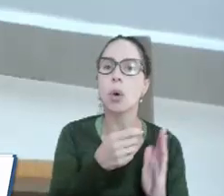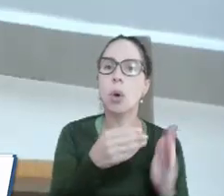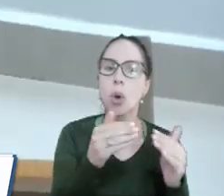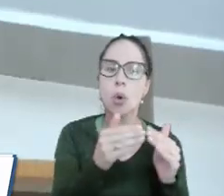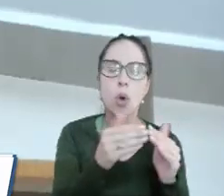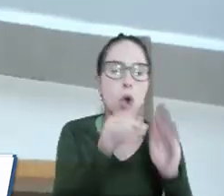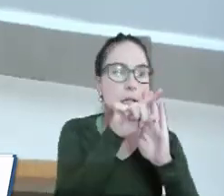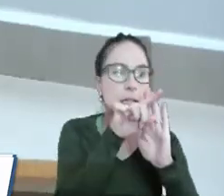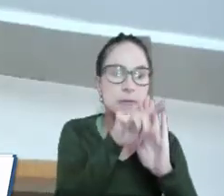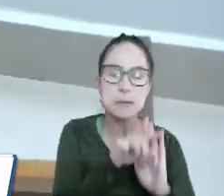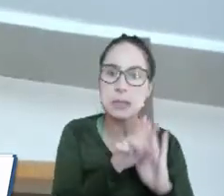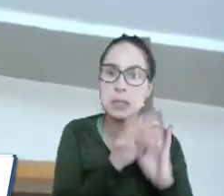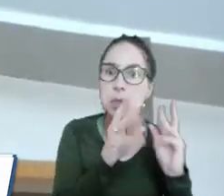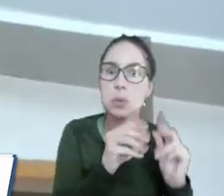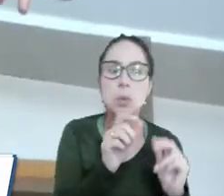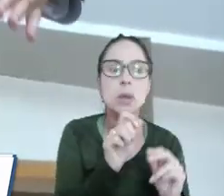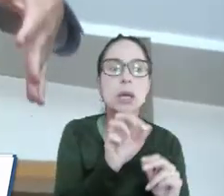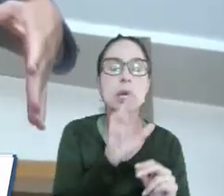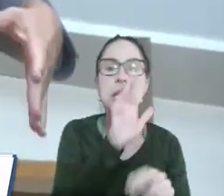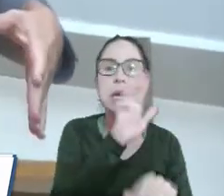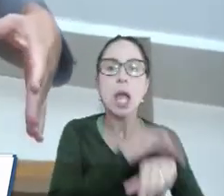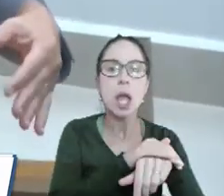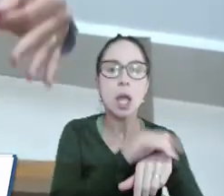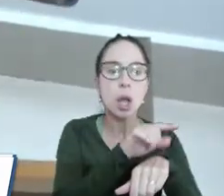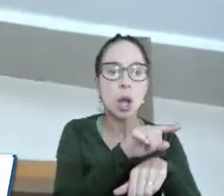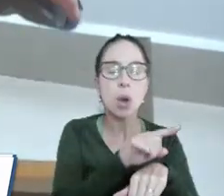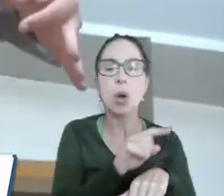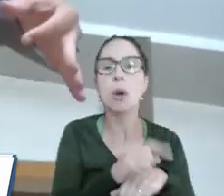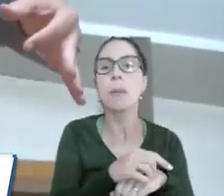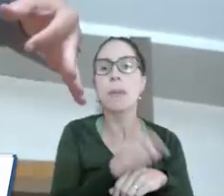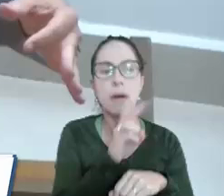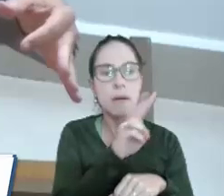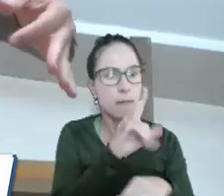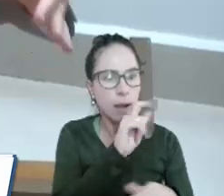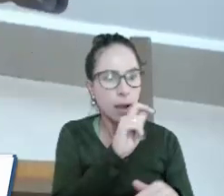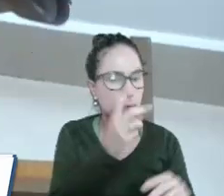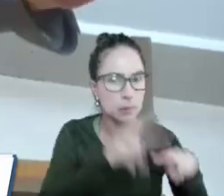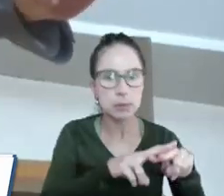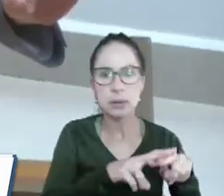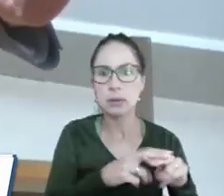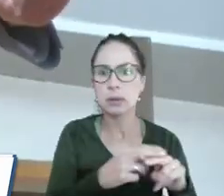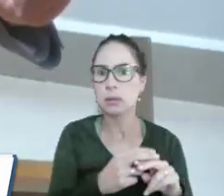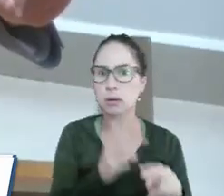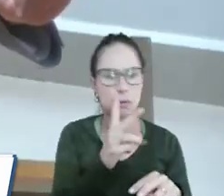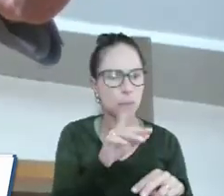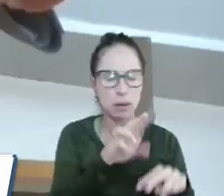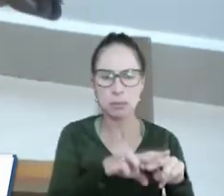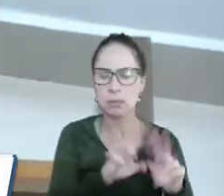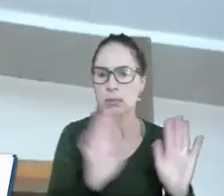investigue tudo. E quem tiver culpa no cartório, que pague. Que pague.